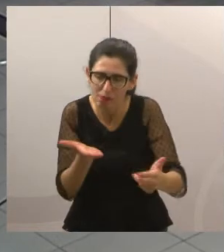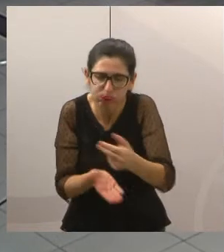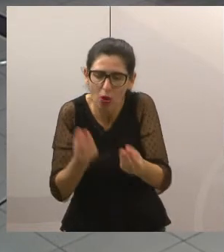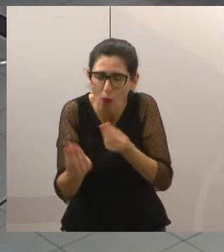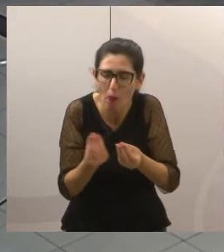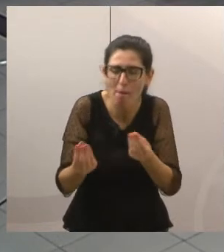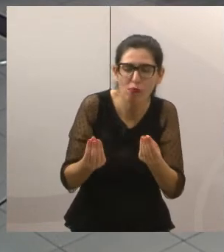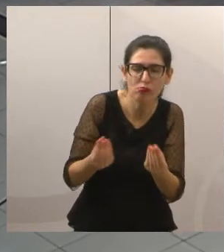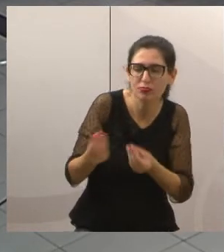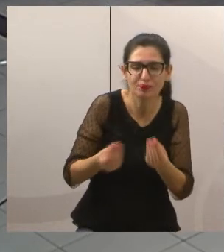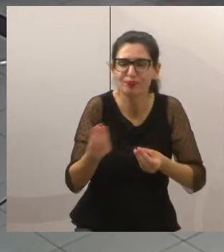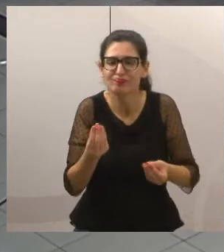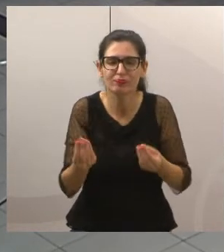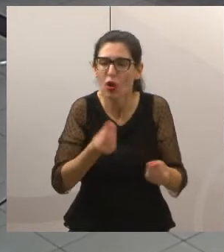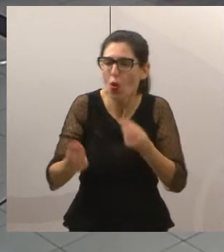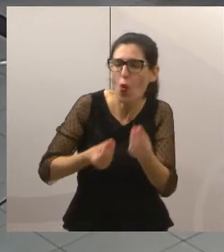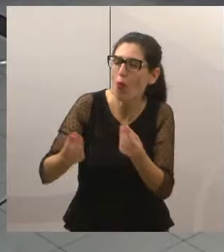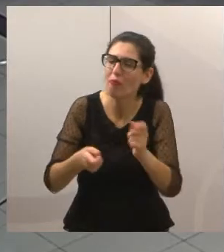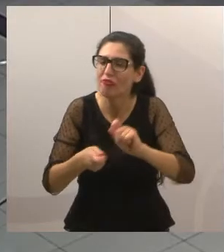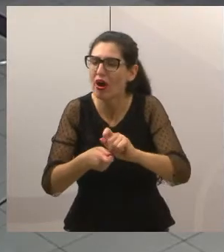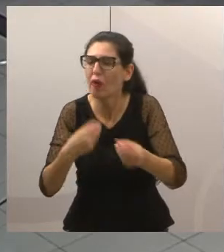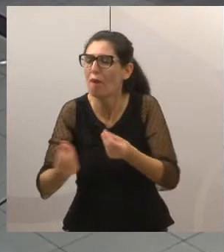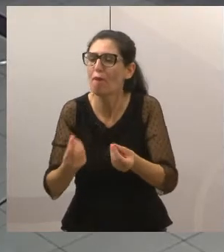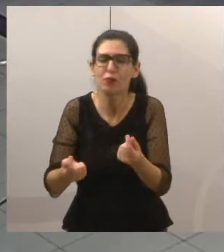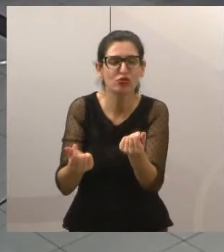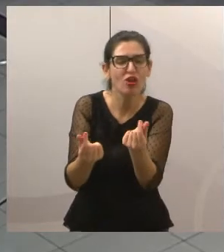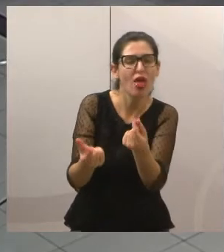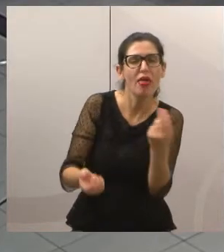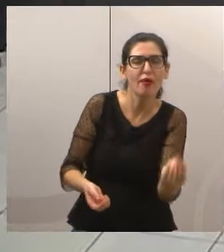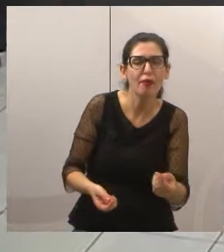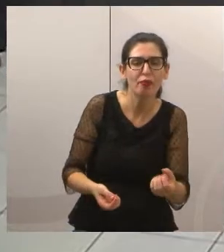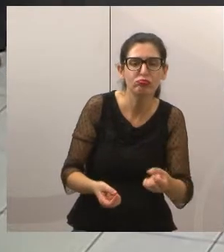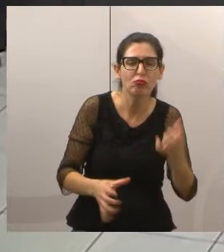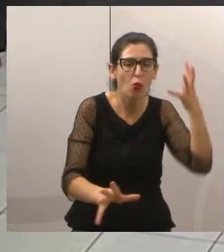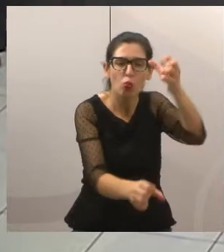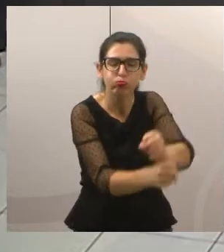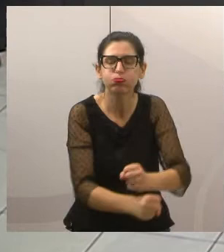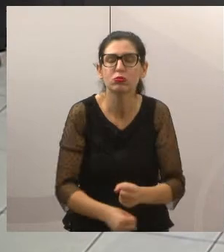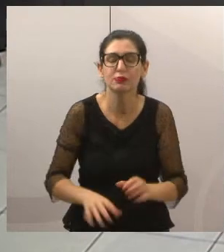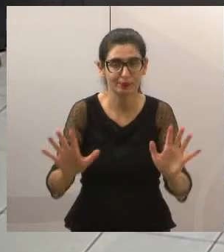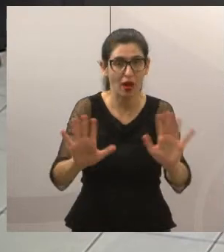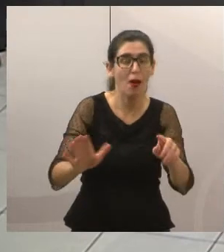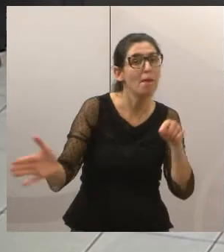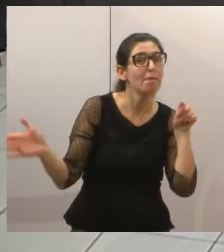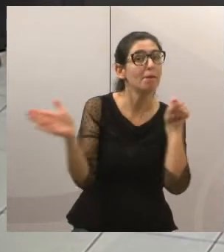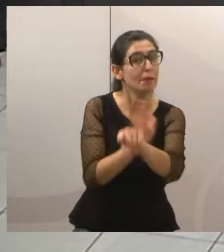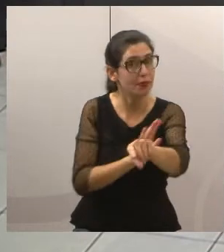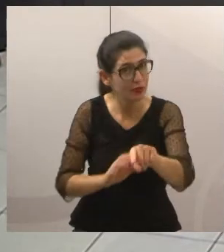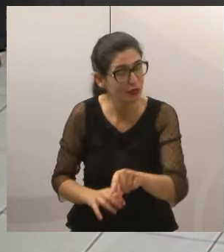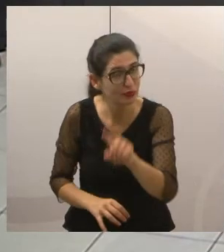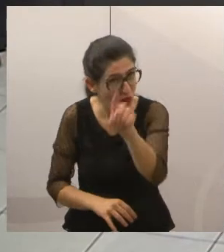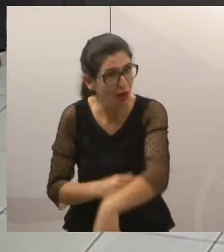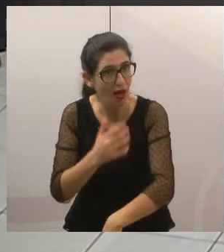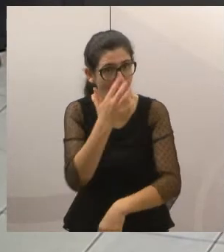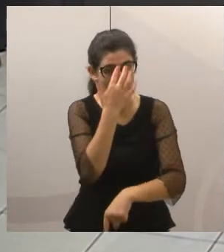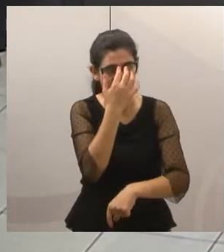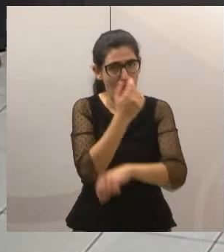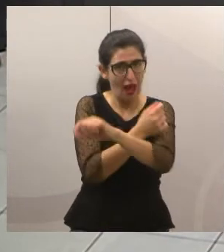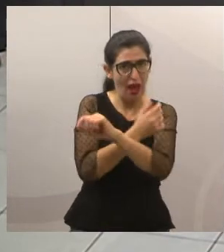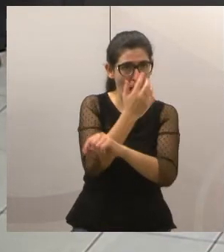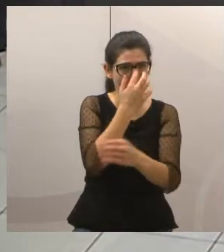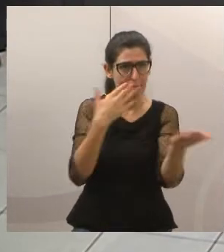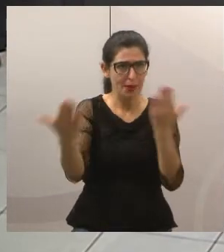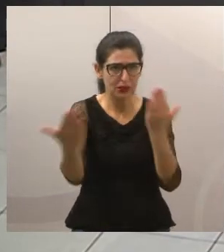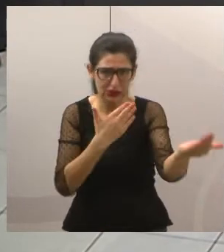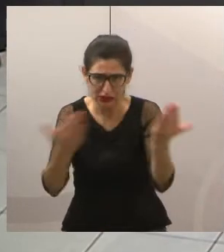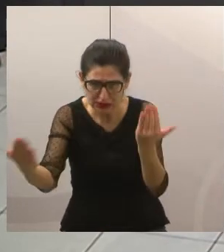de infraestrutura. Exato, desde a pergunta 2009. Mas a pergunta aqui, o que está em jogo é que nas LDOs